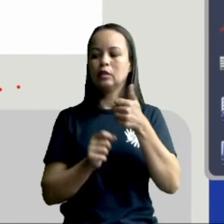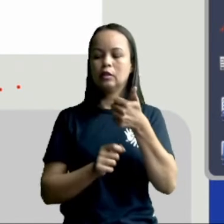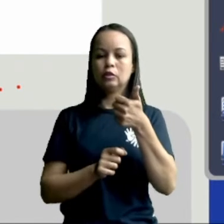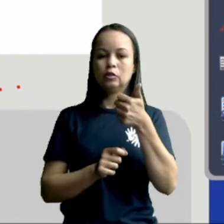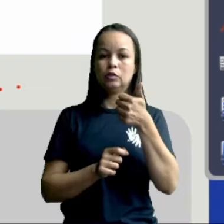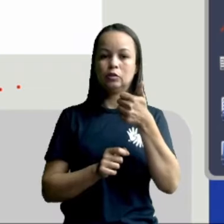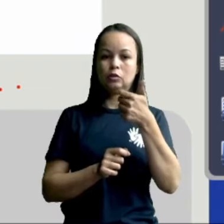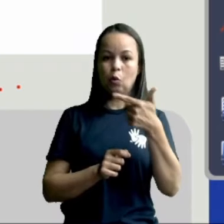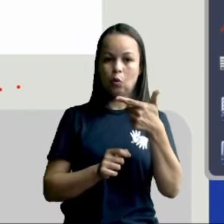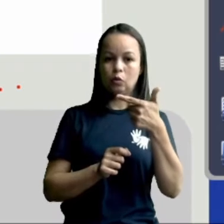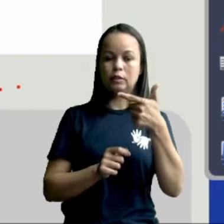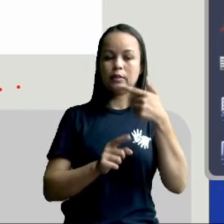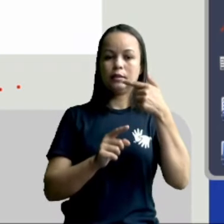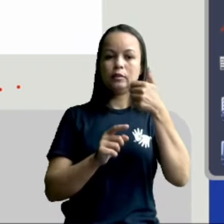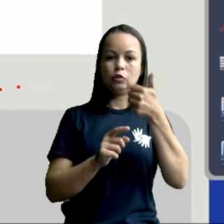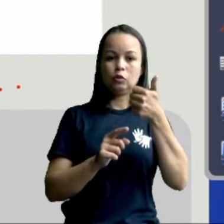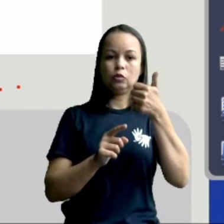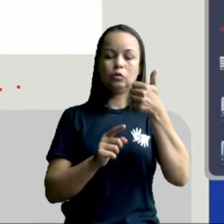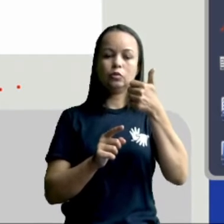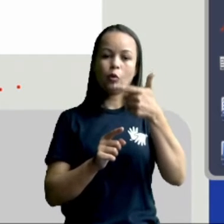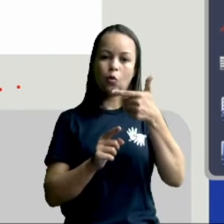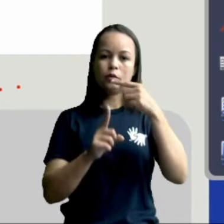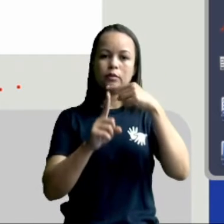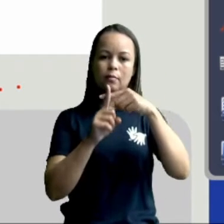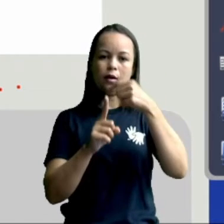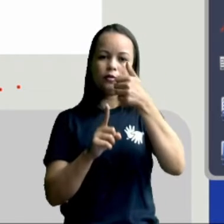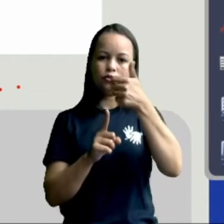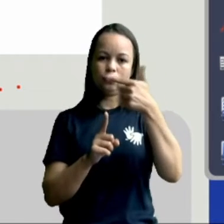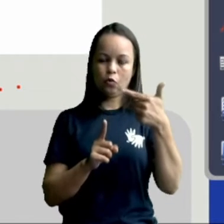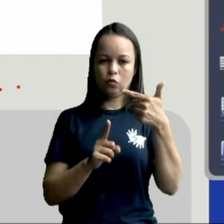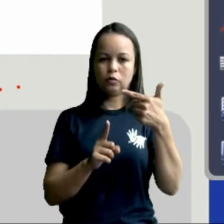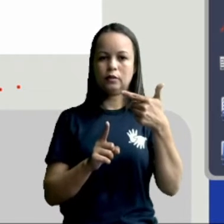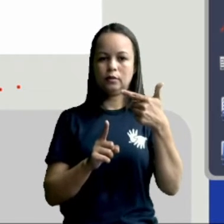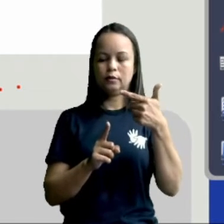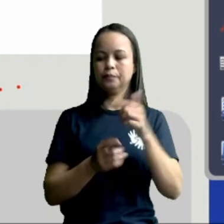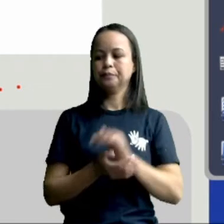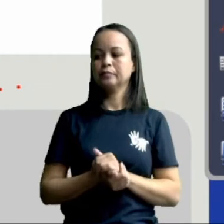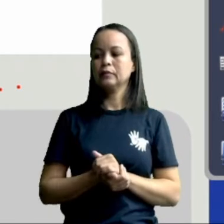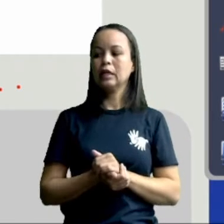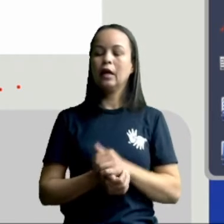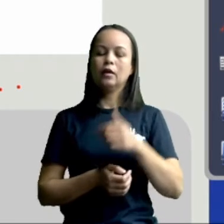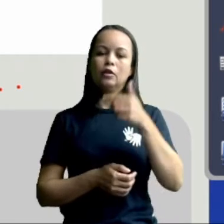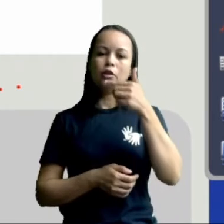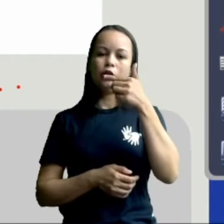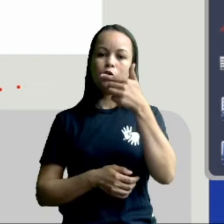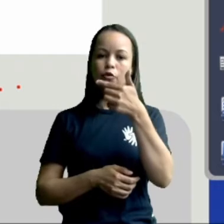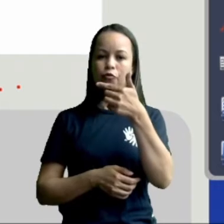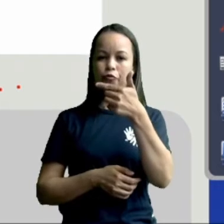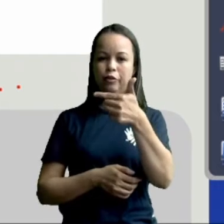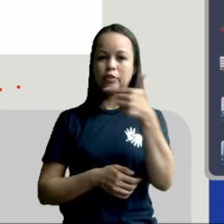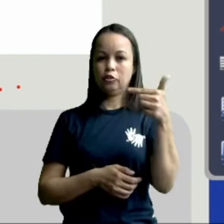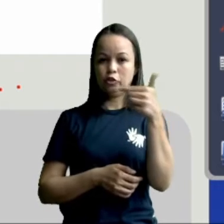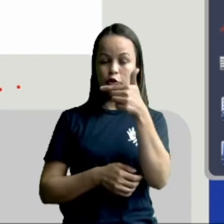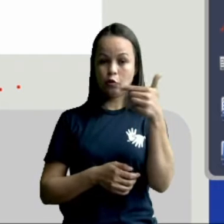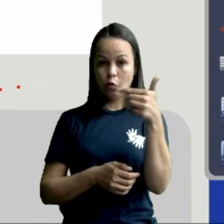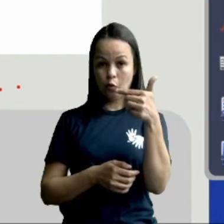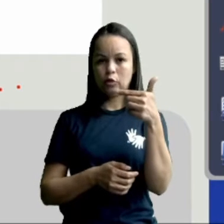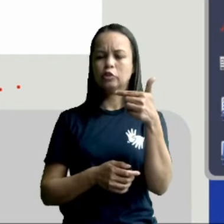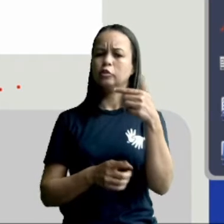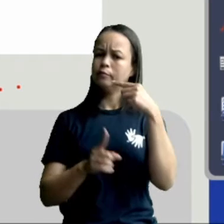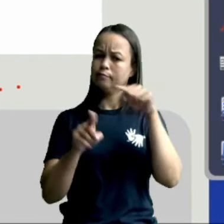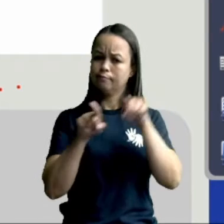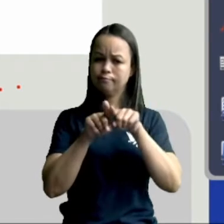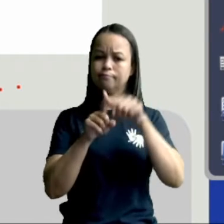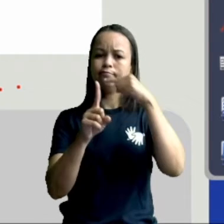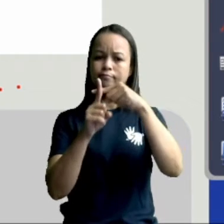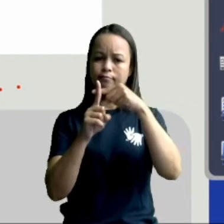gente soma isso 2 vezes, 12 mais 12, tá? E o 22, aliás,